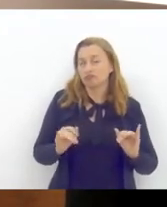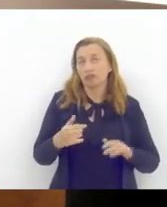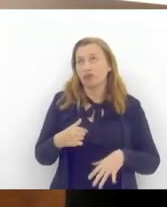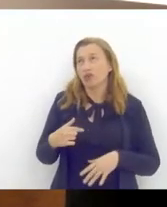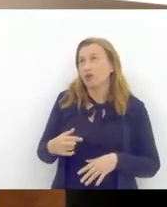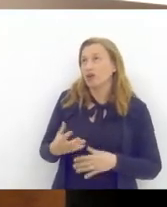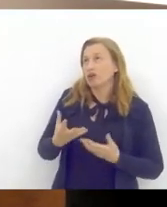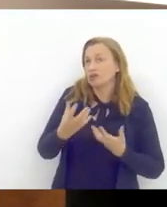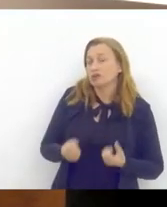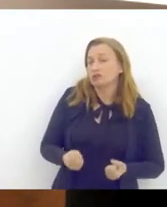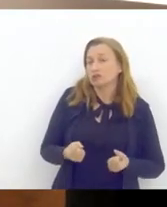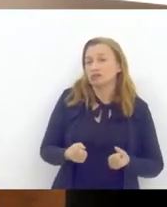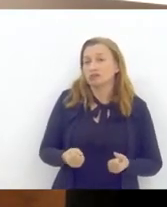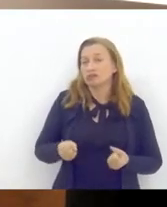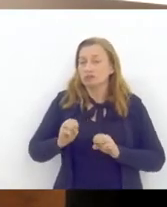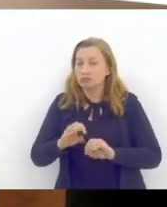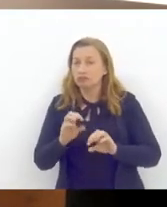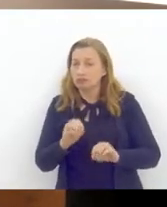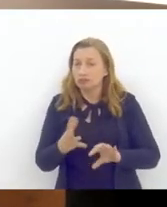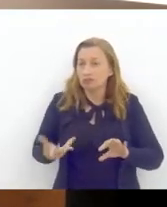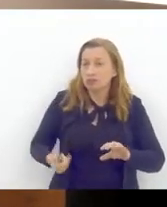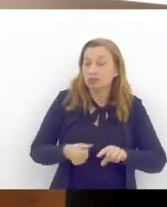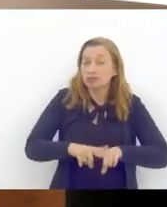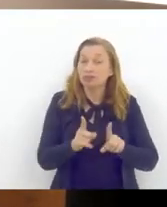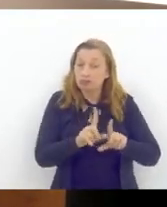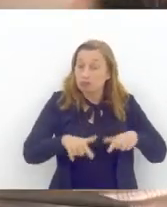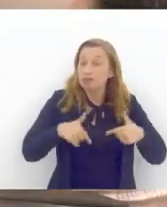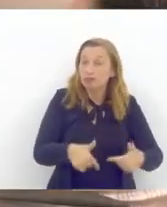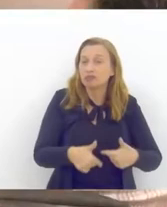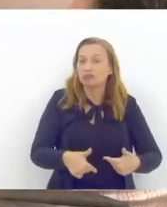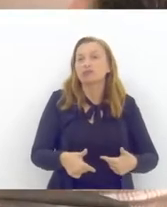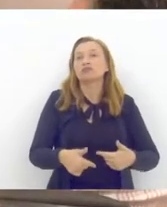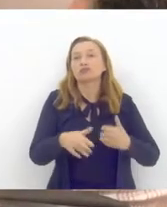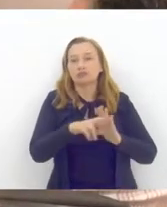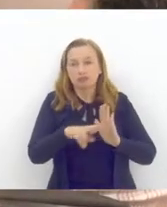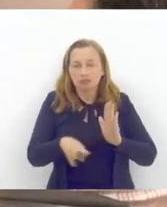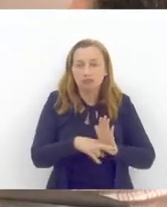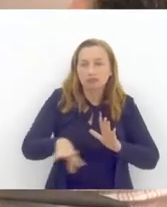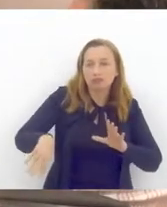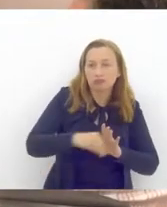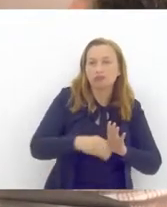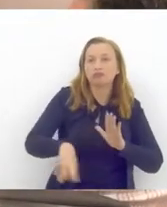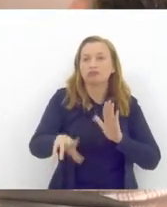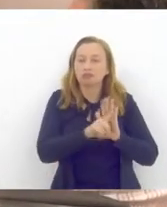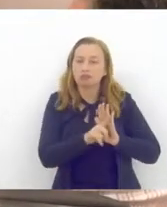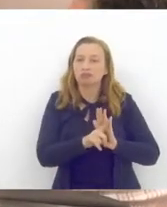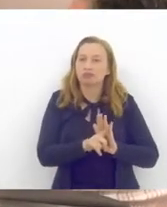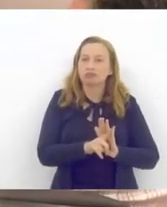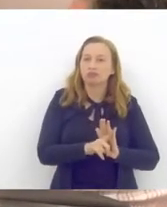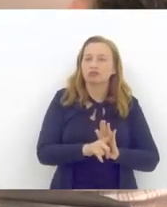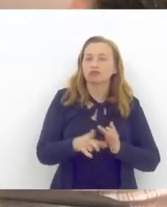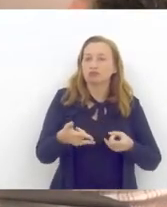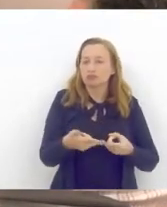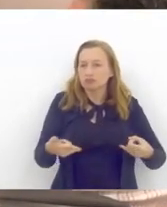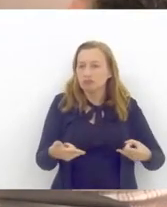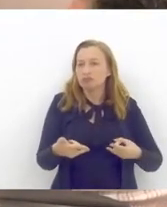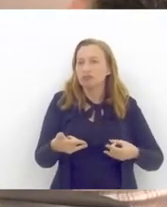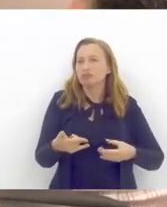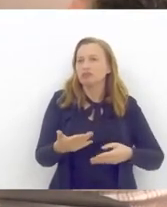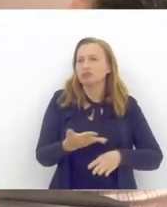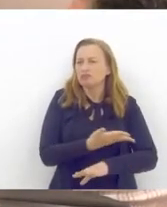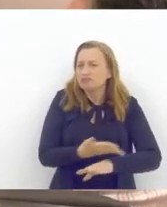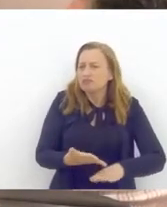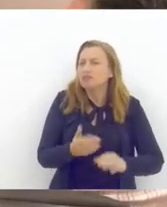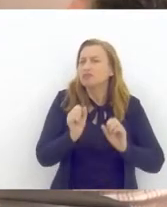educação de qualidade, tá, mas e o que você faz concretamente? Então, é importante que esses critérios estejam previstos na legislação e que não seja esse cheque em branco que